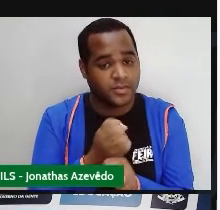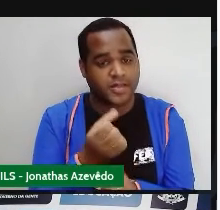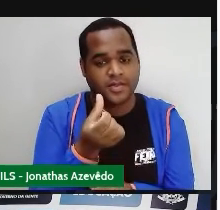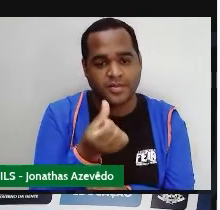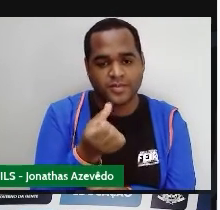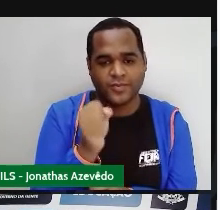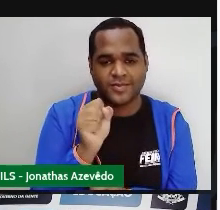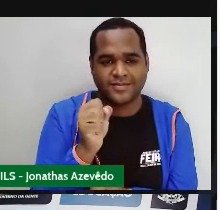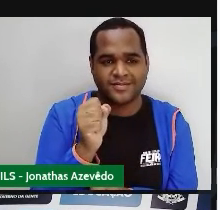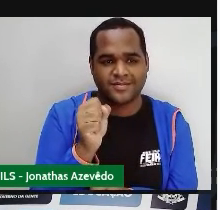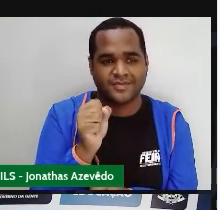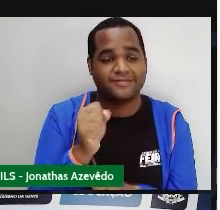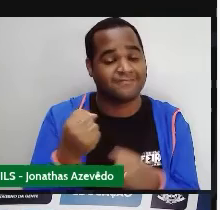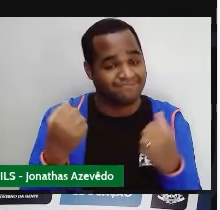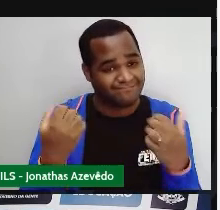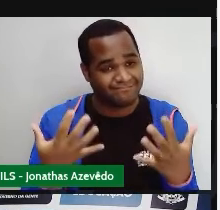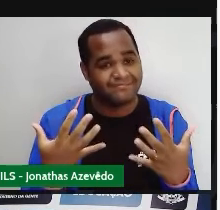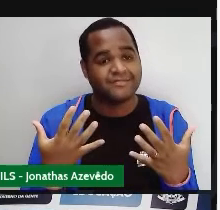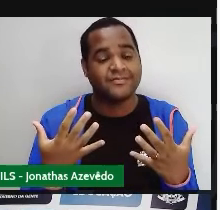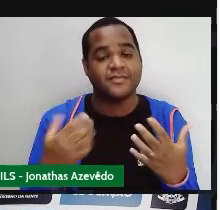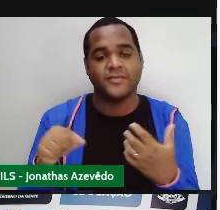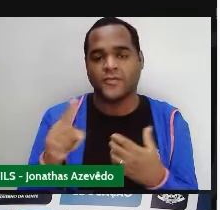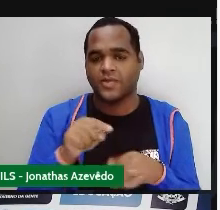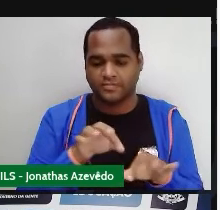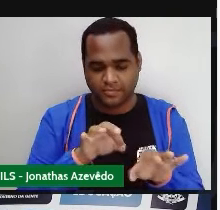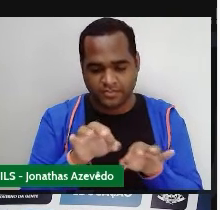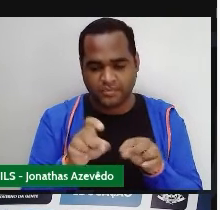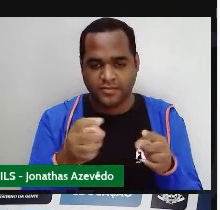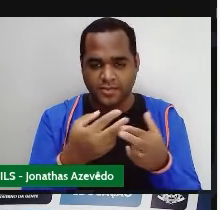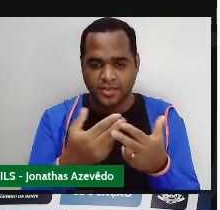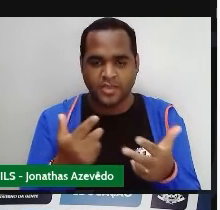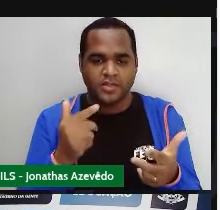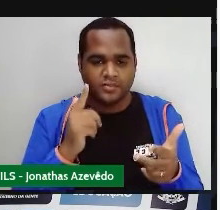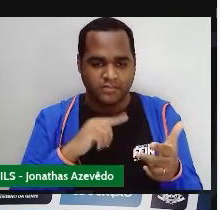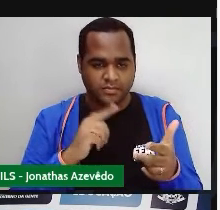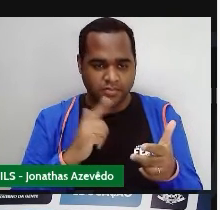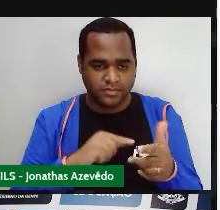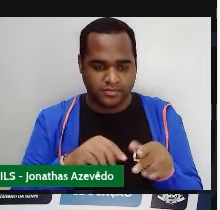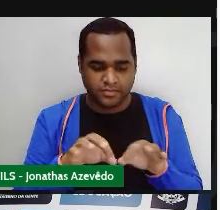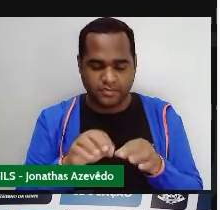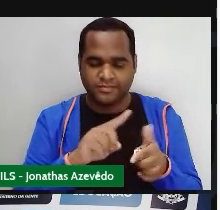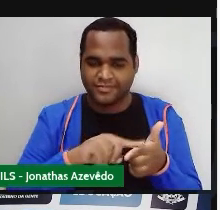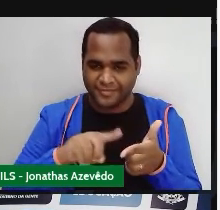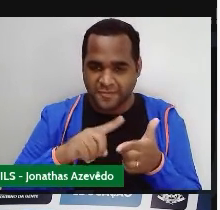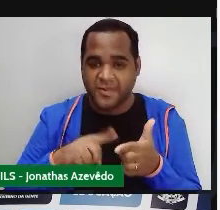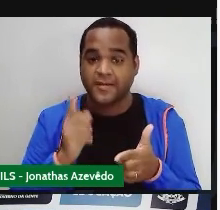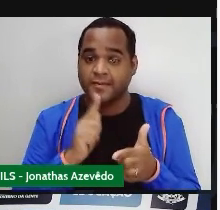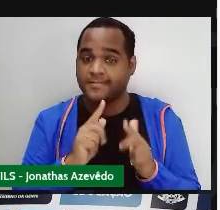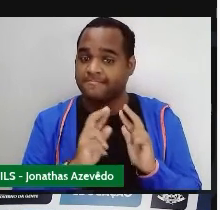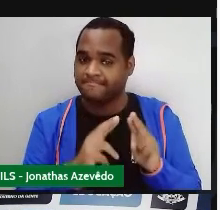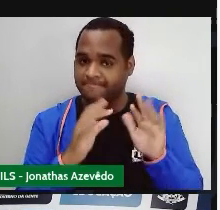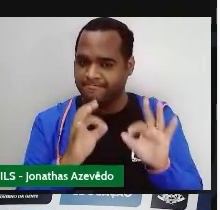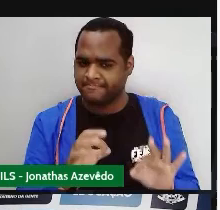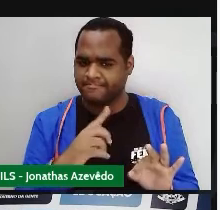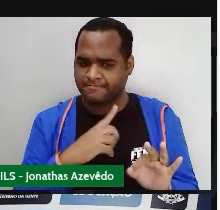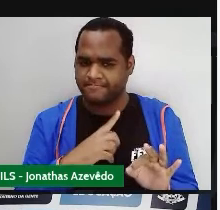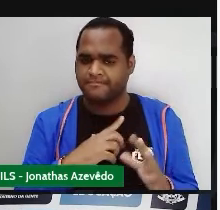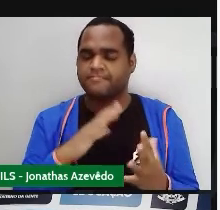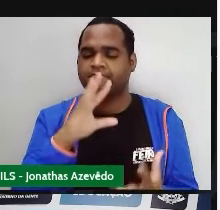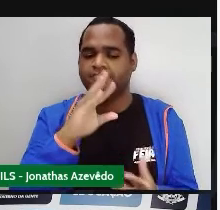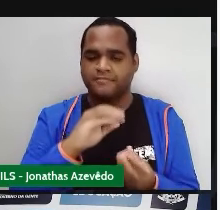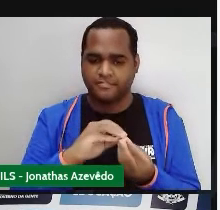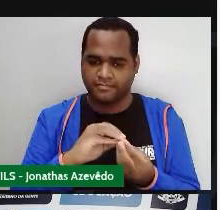3668 então a gente resolveu o problema a gente achou a solução do problema né A